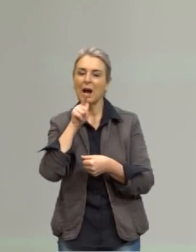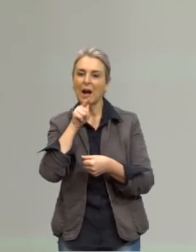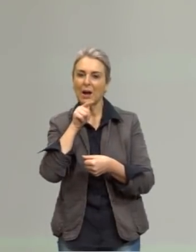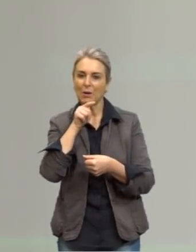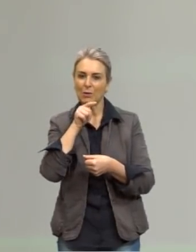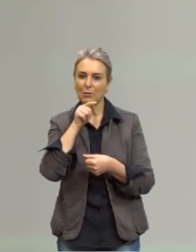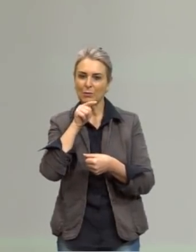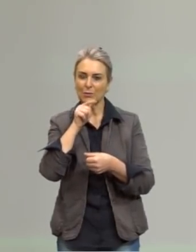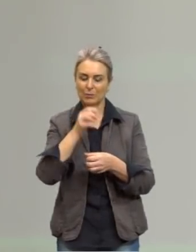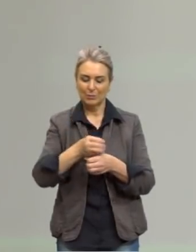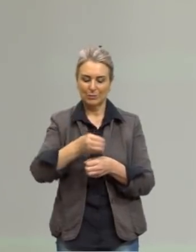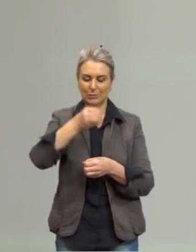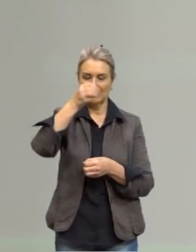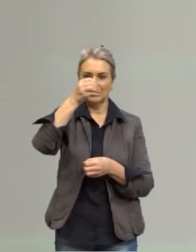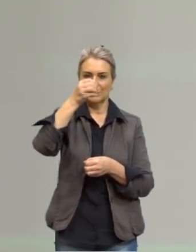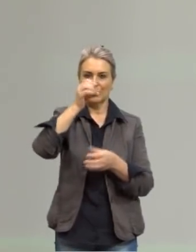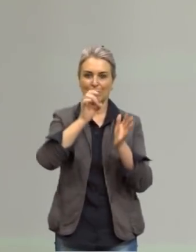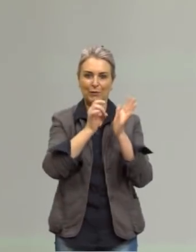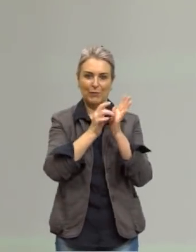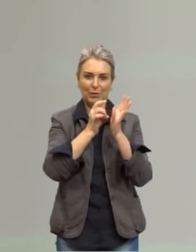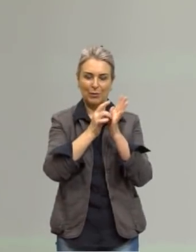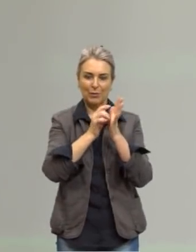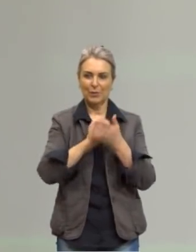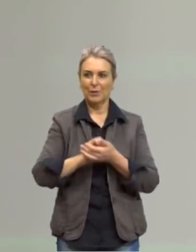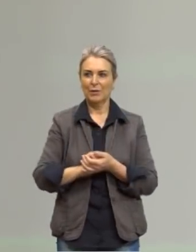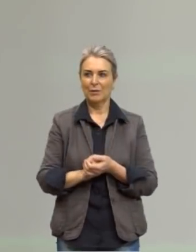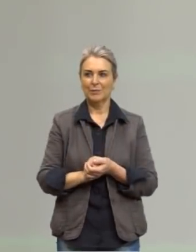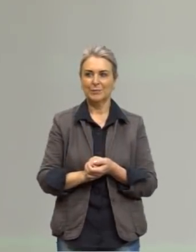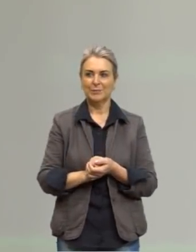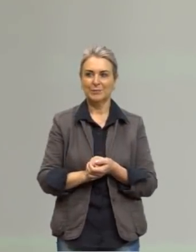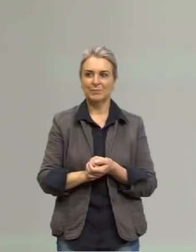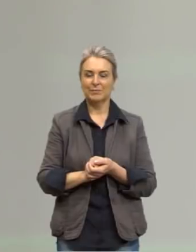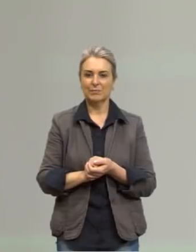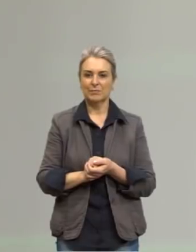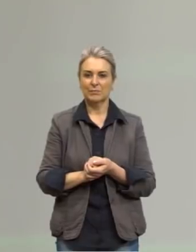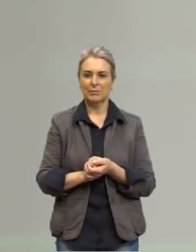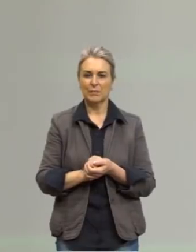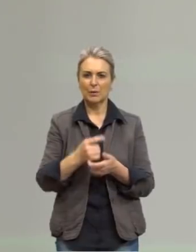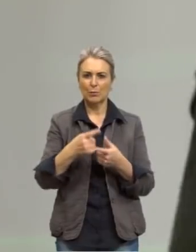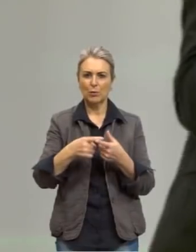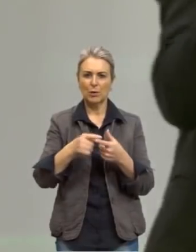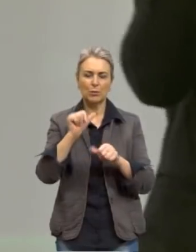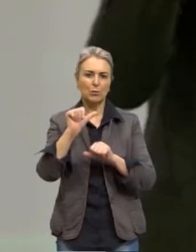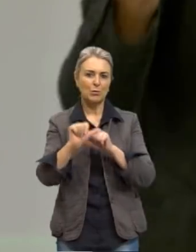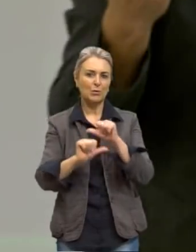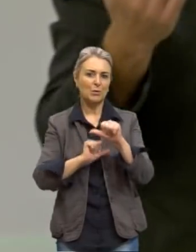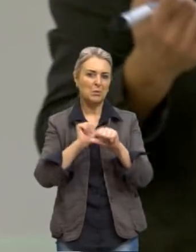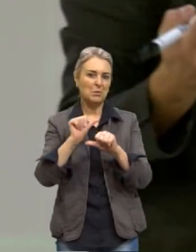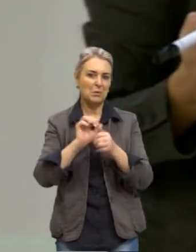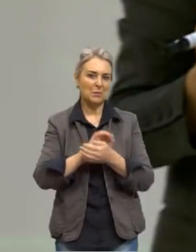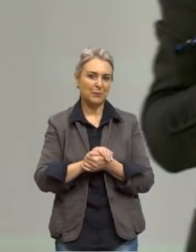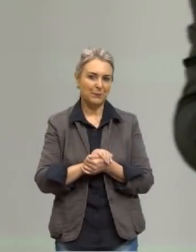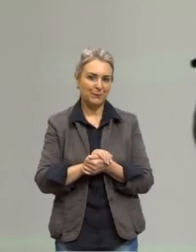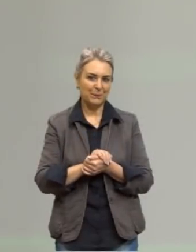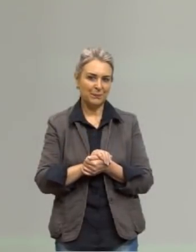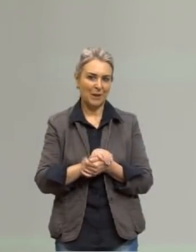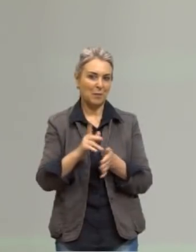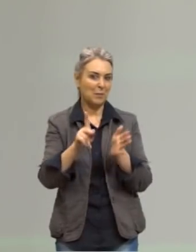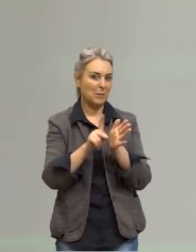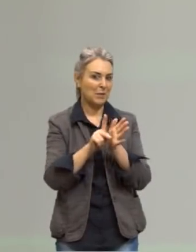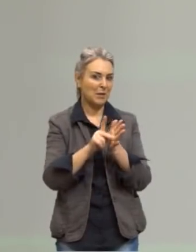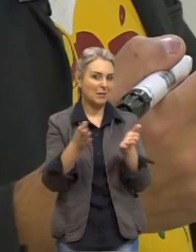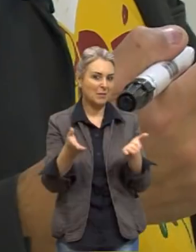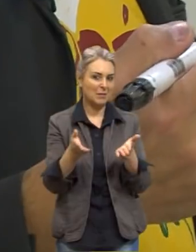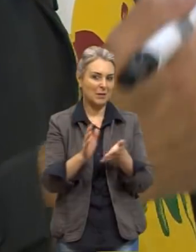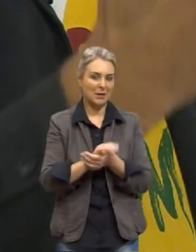roupa desculpa água maior e aqui é a gasolina professor porque que tu trocou agora é uma segunda propriedade a